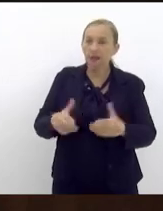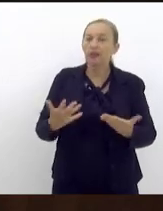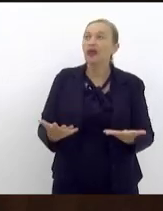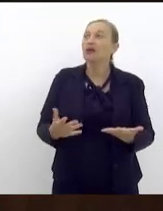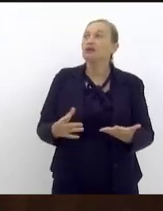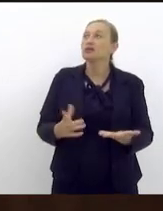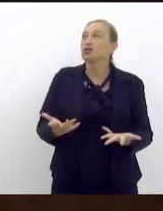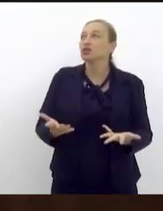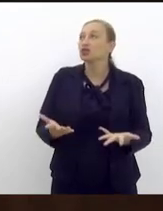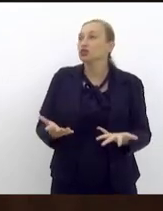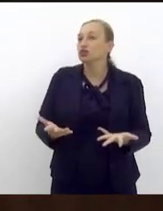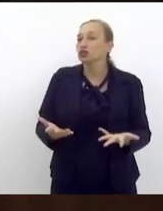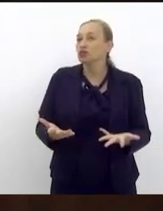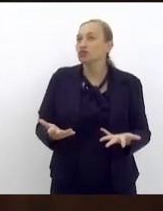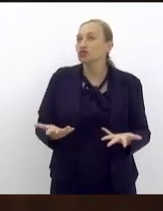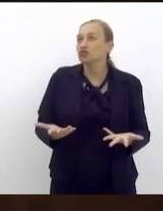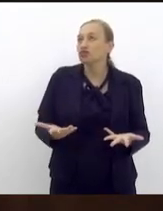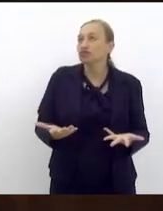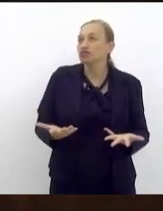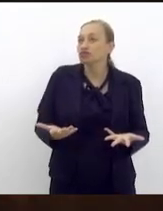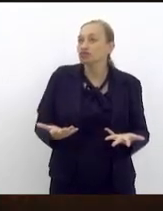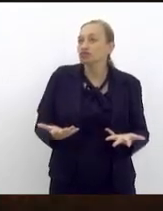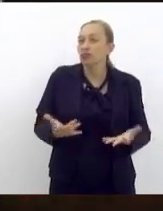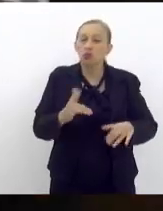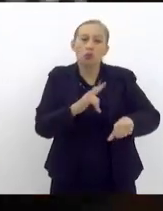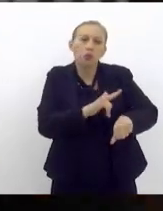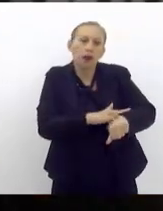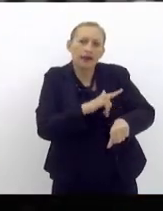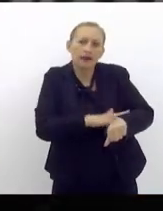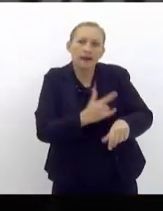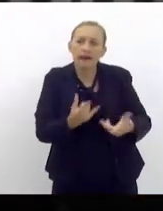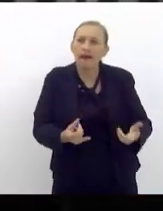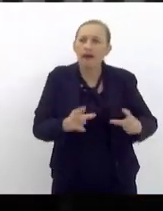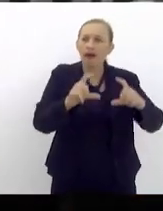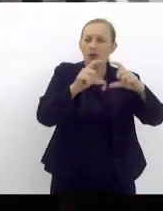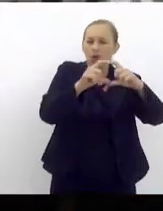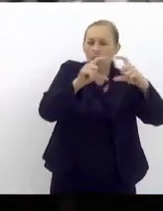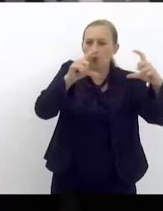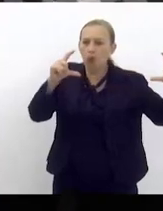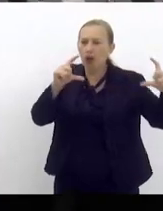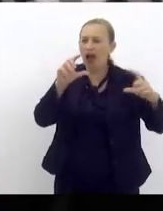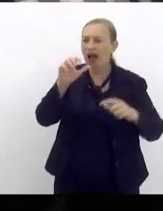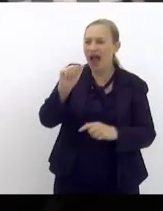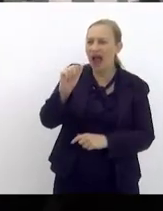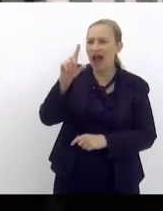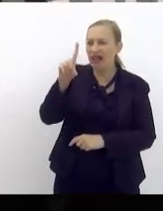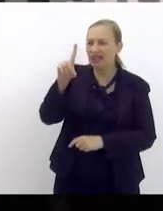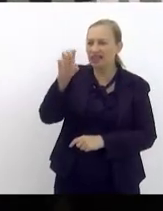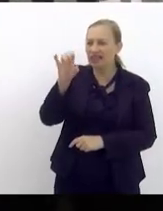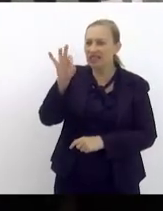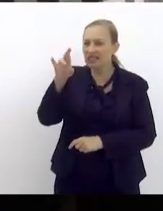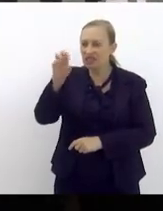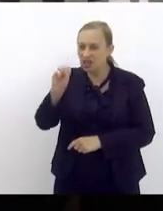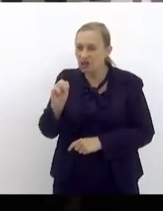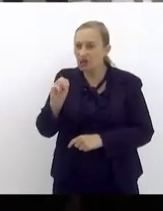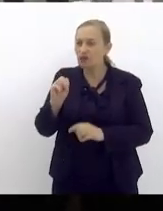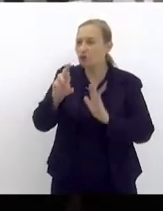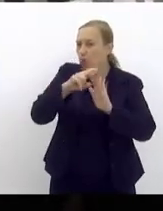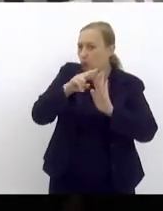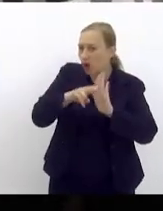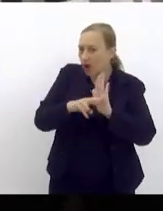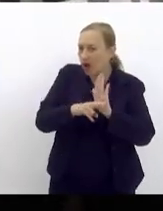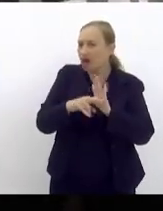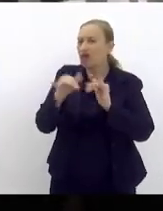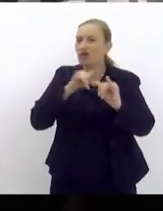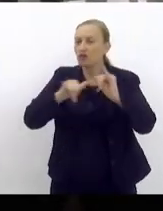aí seja de colocar no banheiro um adesivo dizendo quais as medidas da adotadas